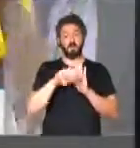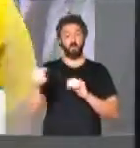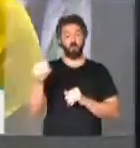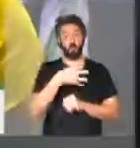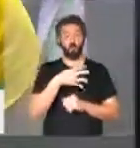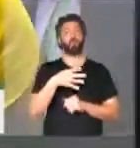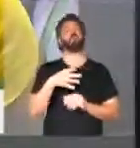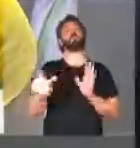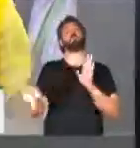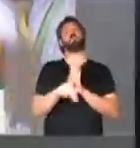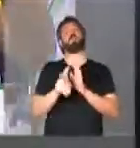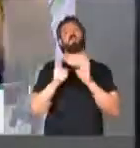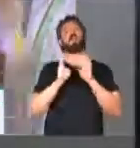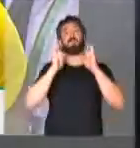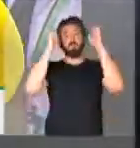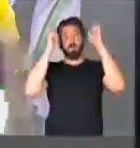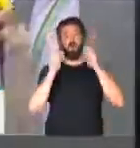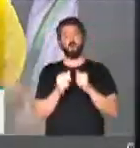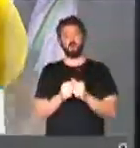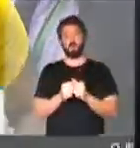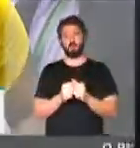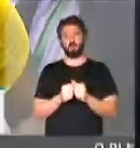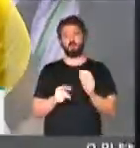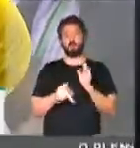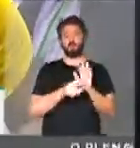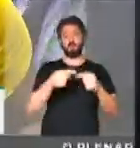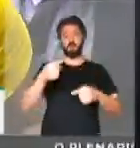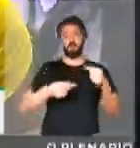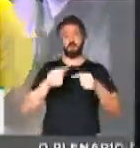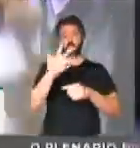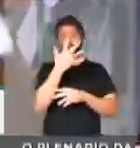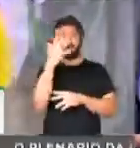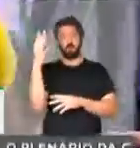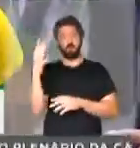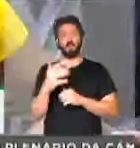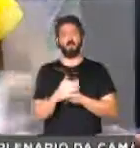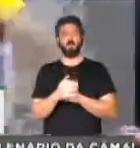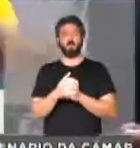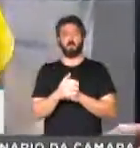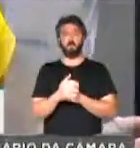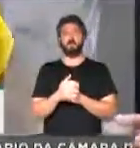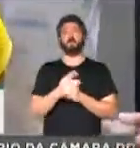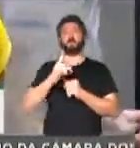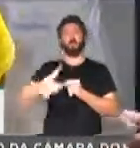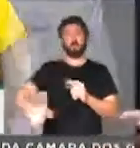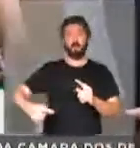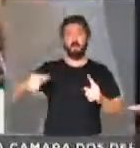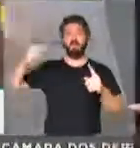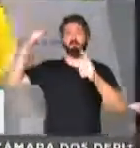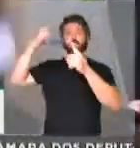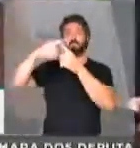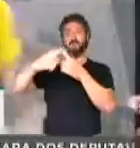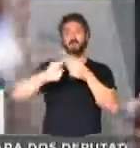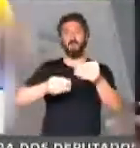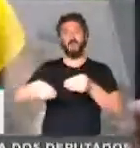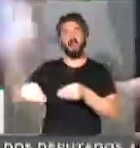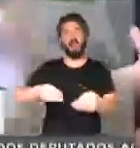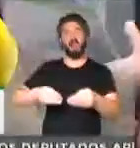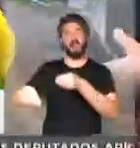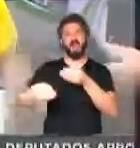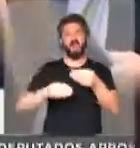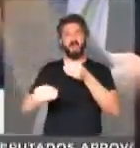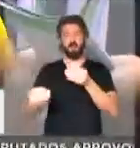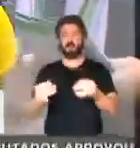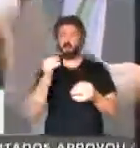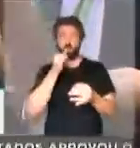capítulo vergonhoso do desmonte da política ambiental, da ampliação, da flexibilização,